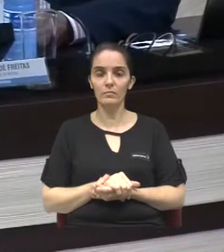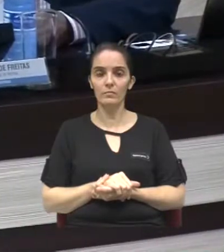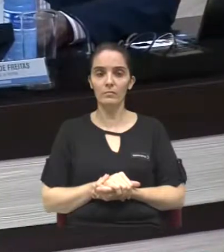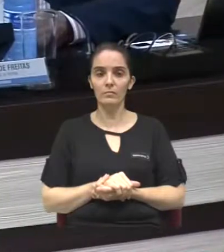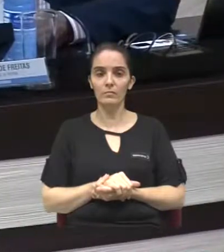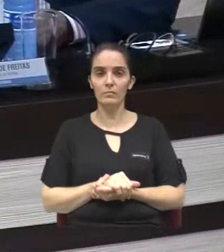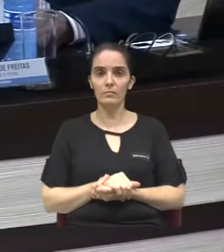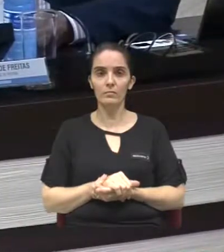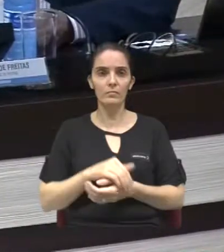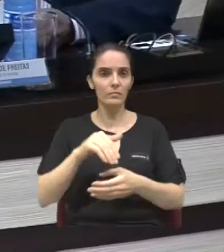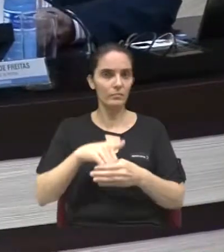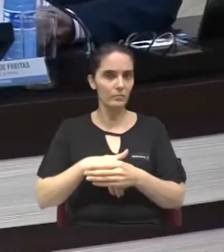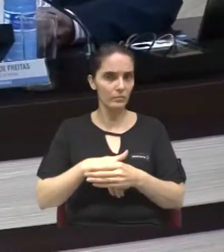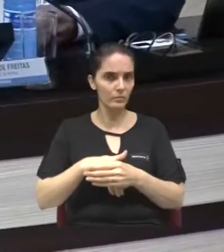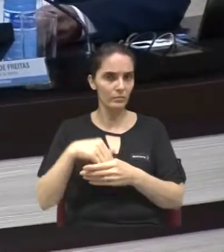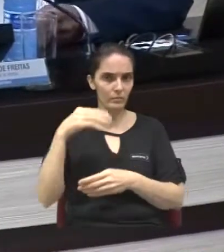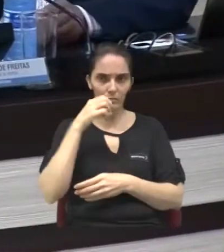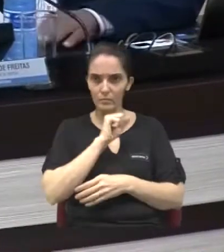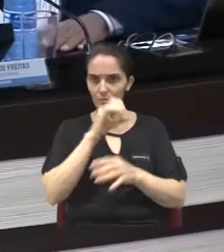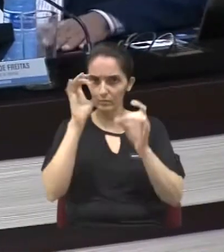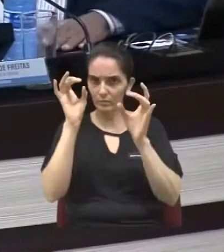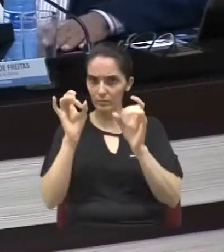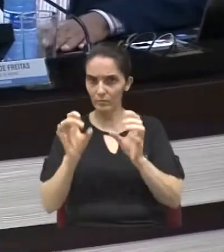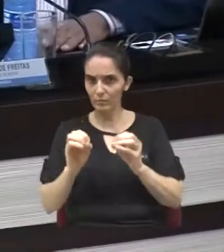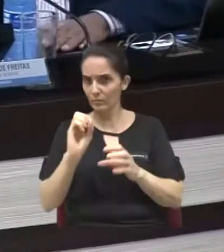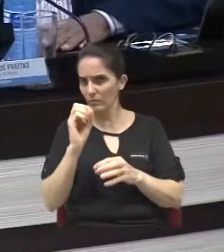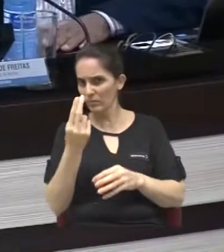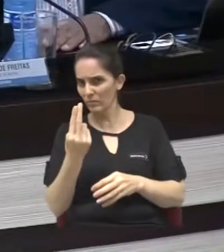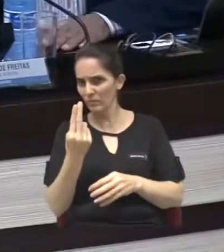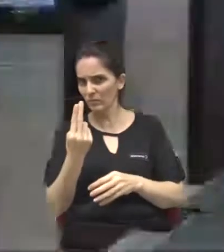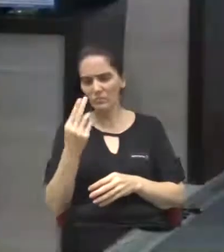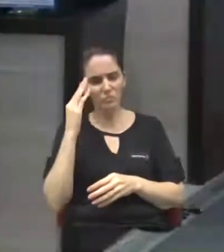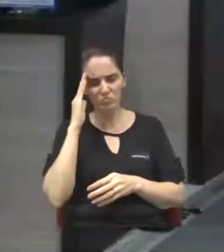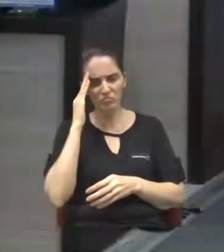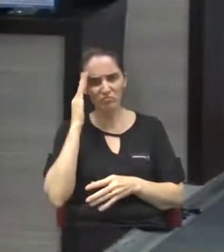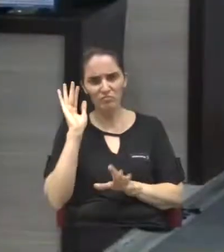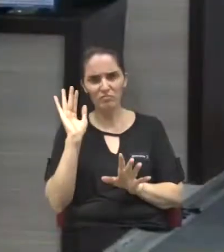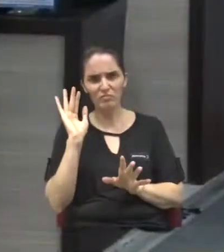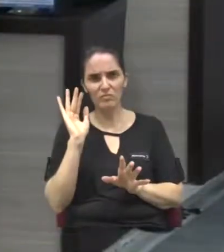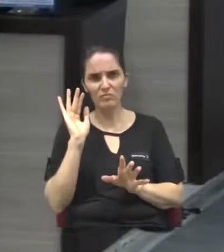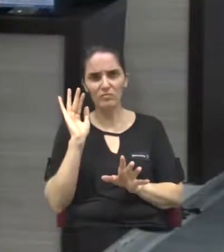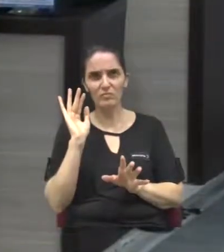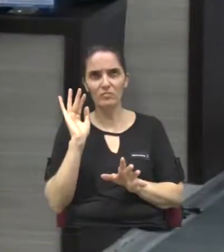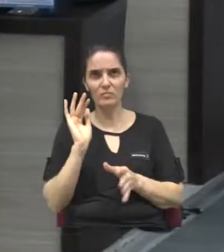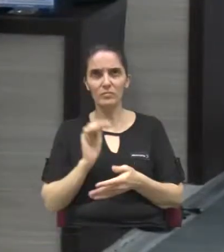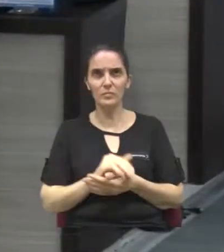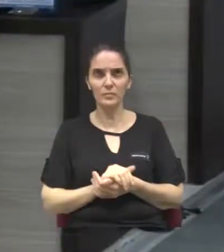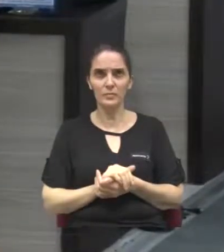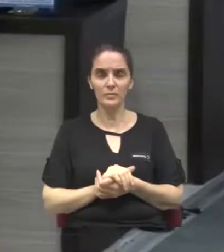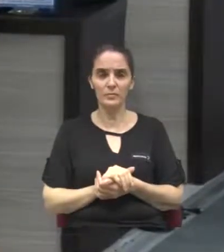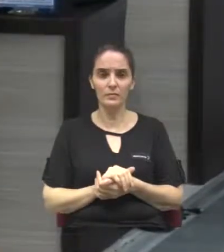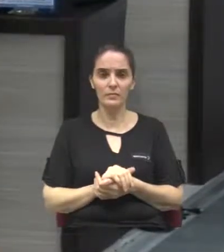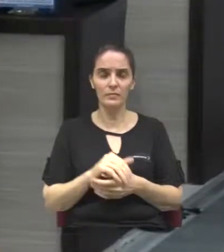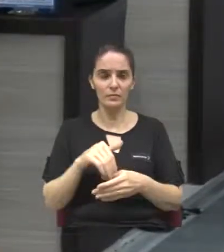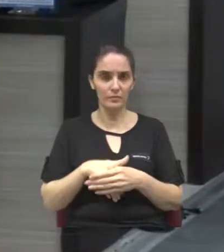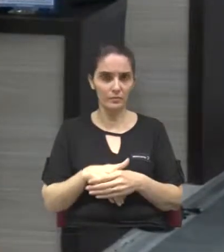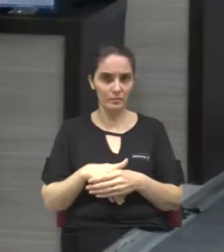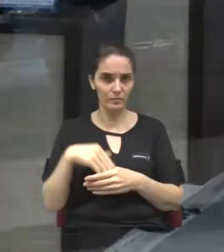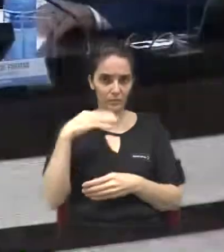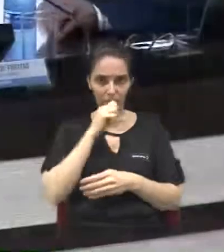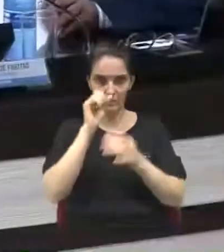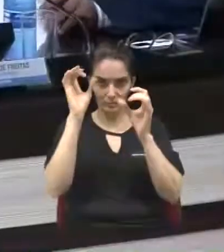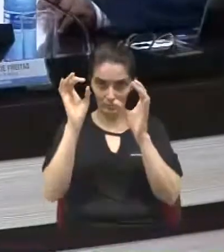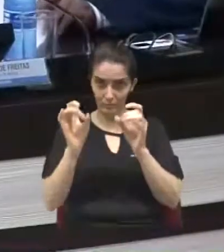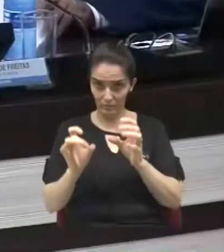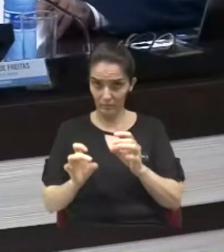nós vamos votar o regime de urgência ou... Eu não entendi. Nós vamos votar o regime de urgência. Regime de